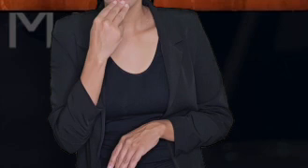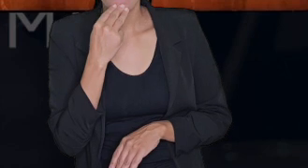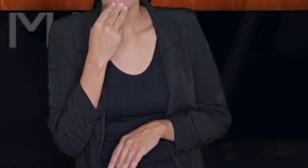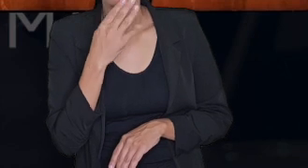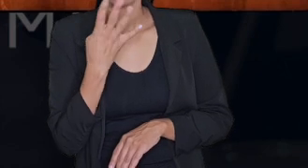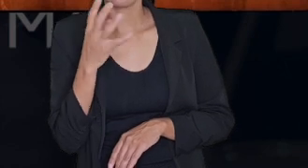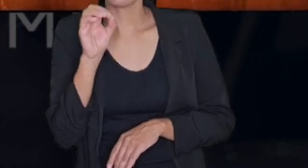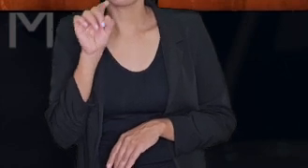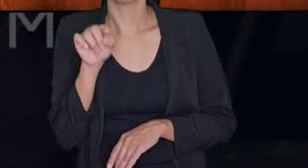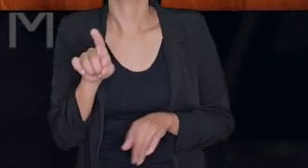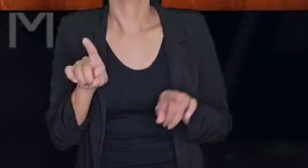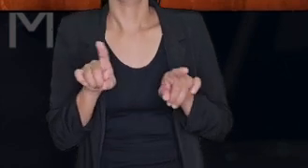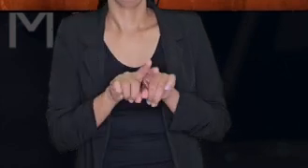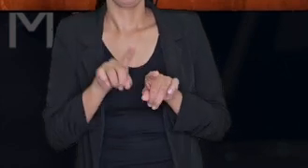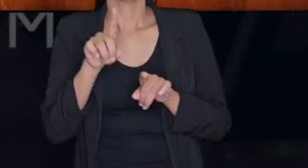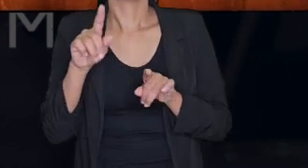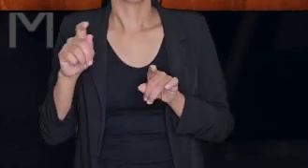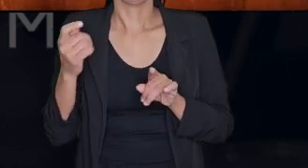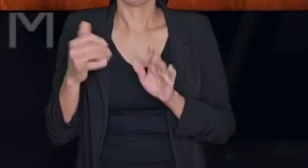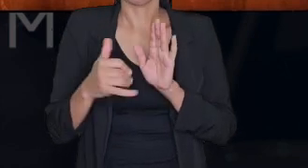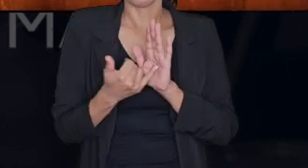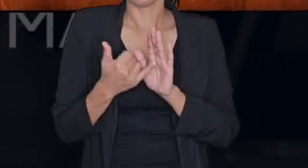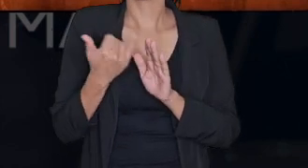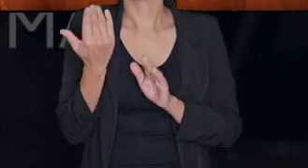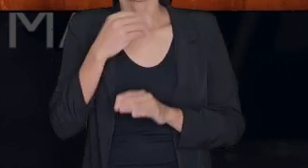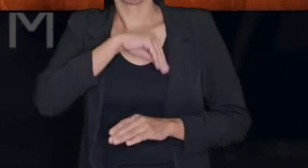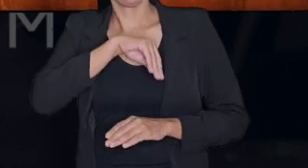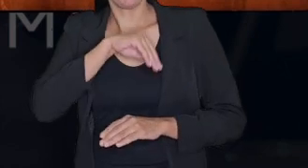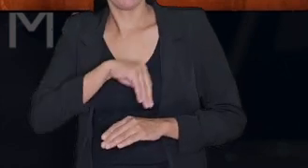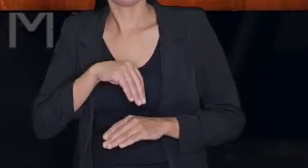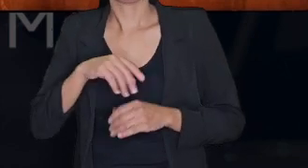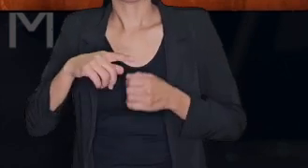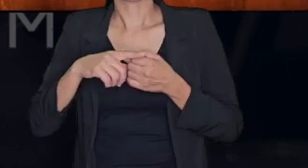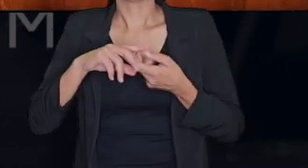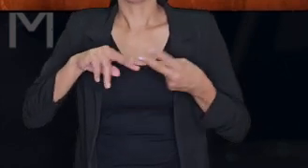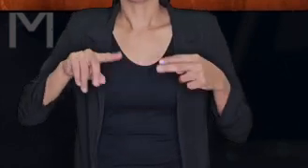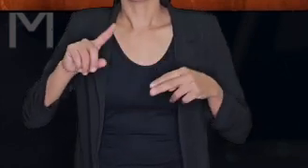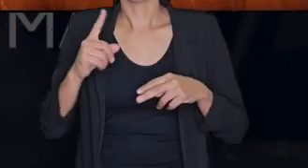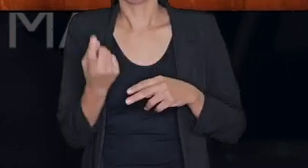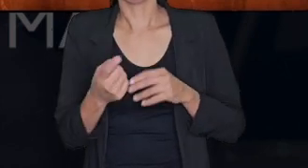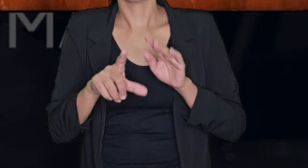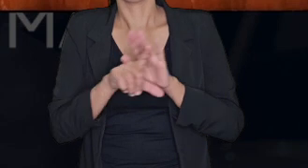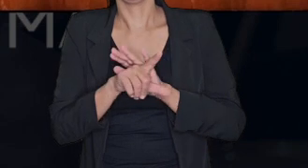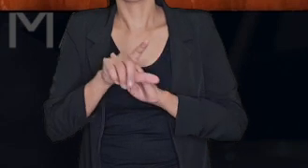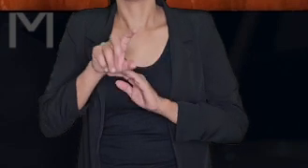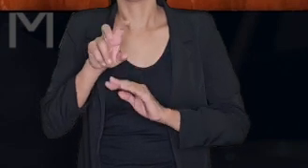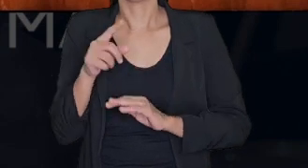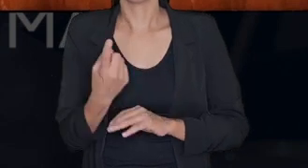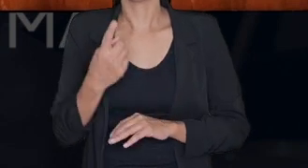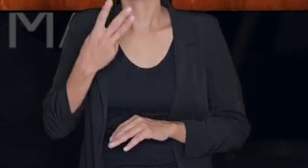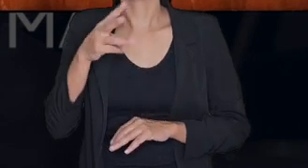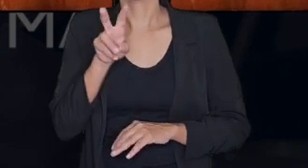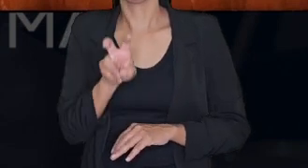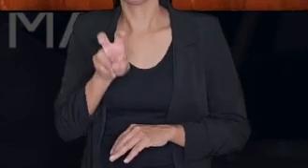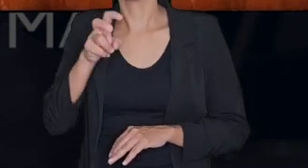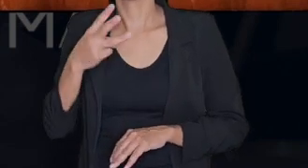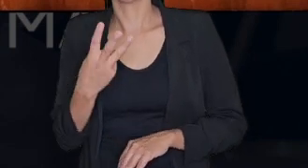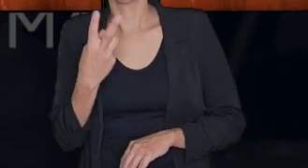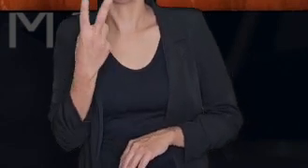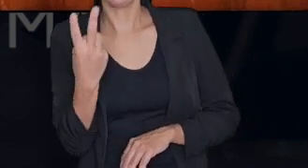1.400.000. Tudo bem, mas você vai pagar também o imposto sobre a renda, por ganho de capital. Parágrafo 1º do artigo 23